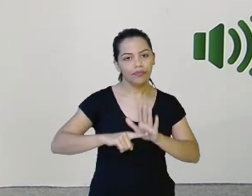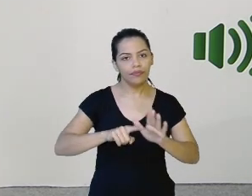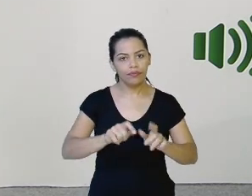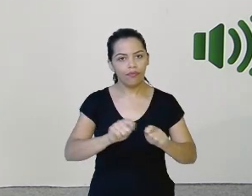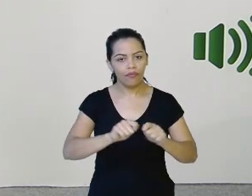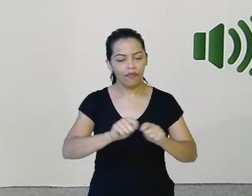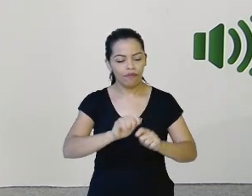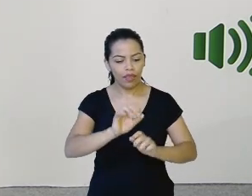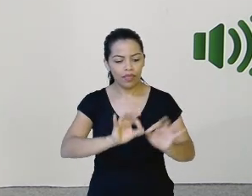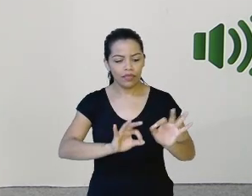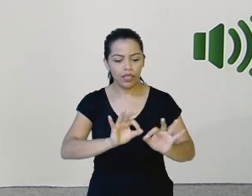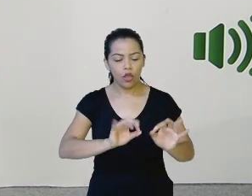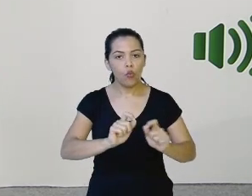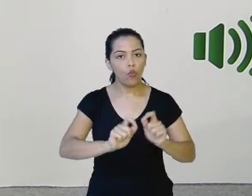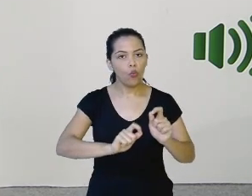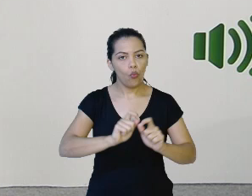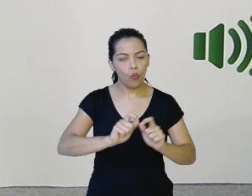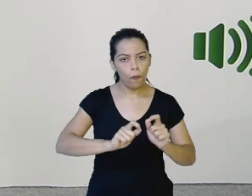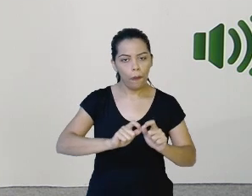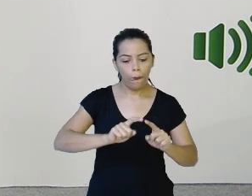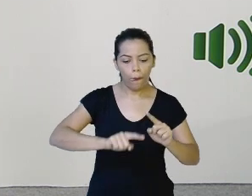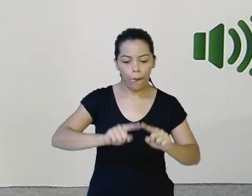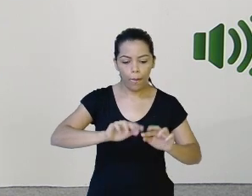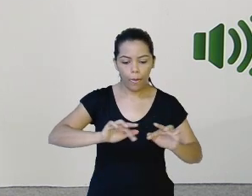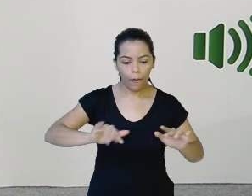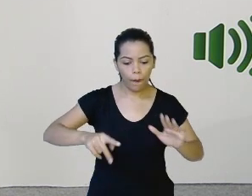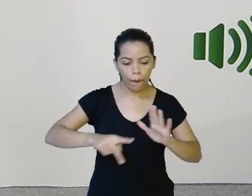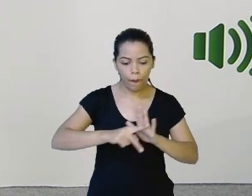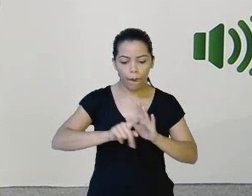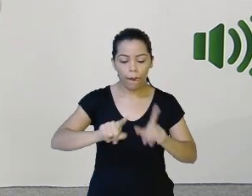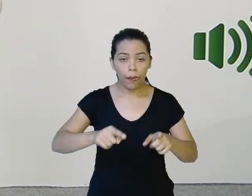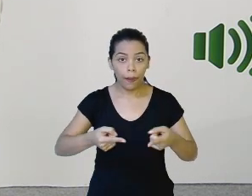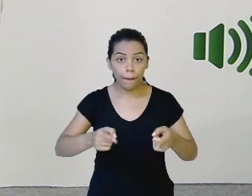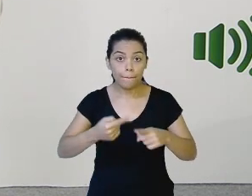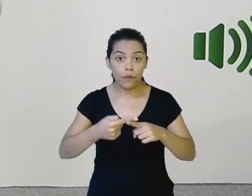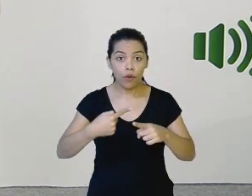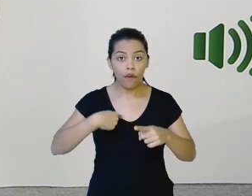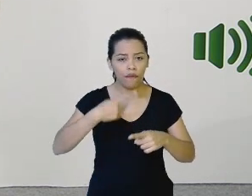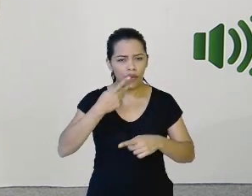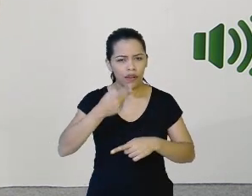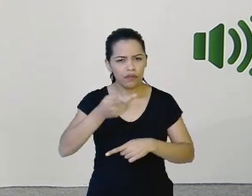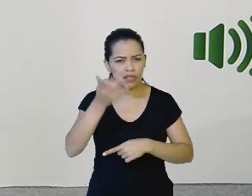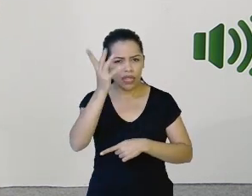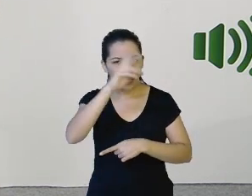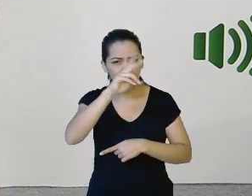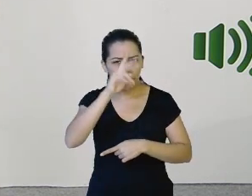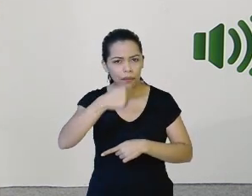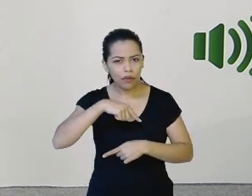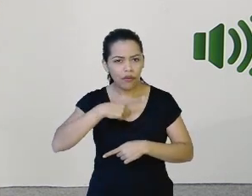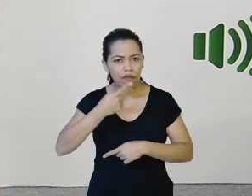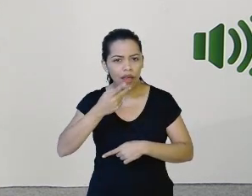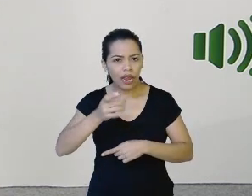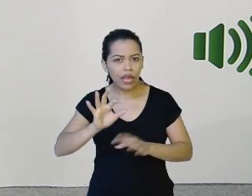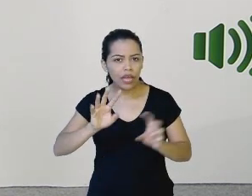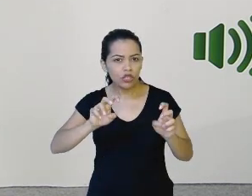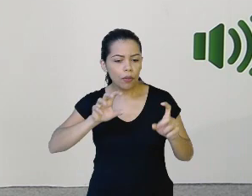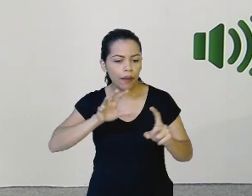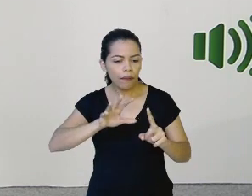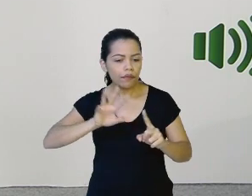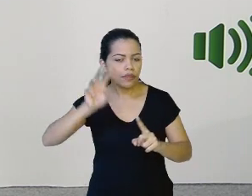de um instrumento musical. Por quê? Lembra que eu falei sobre os quilombolas e sobre a influência da